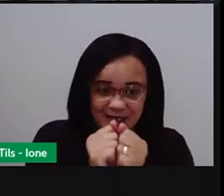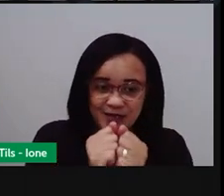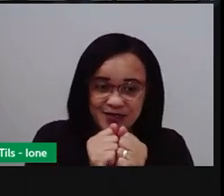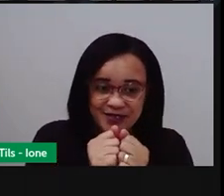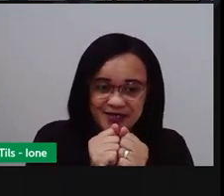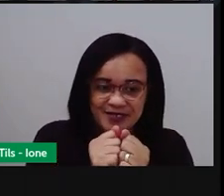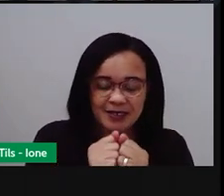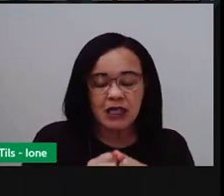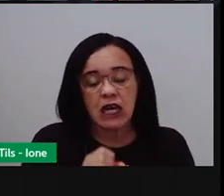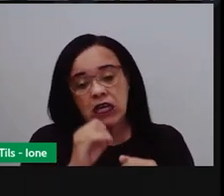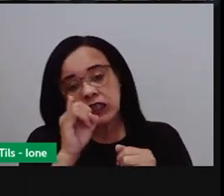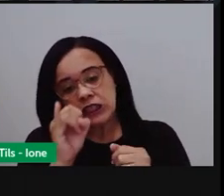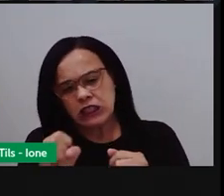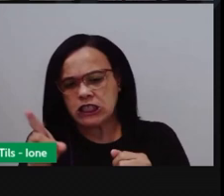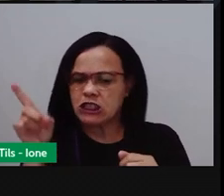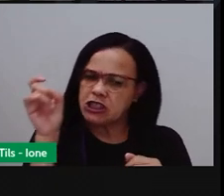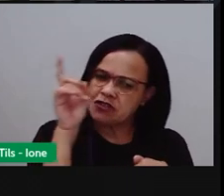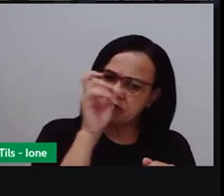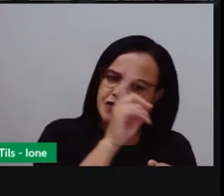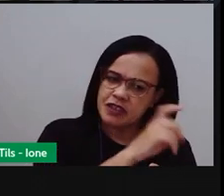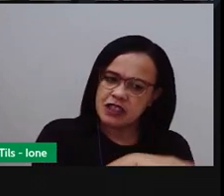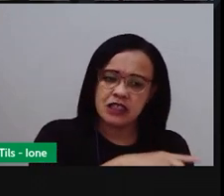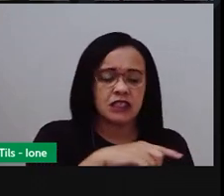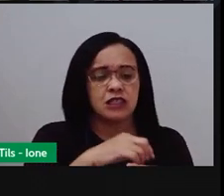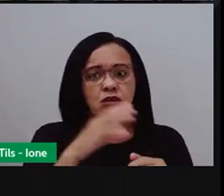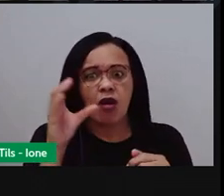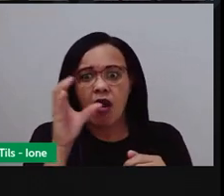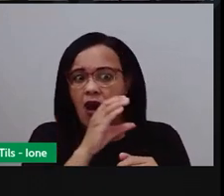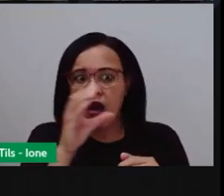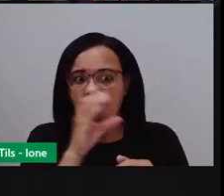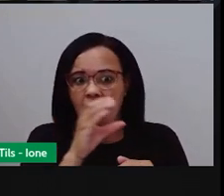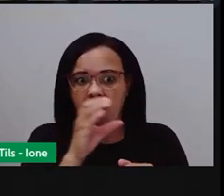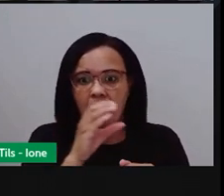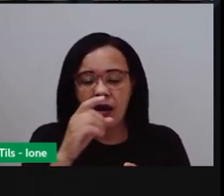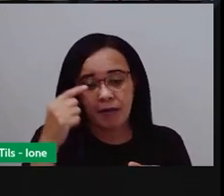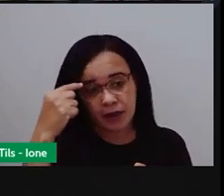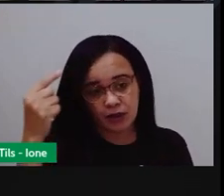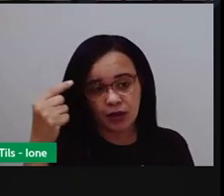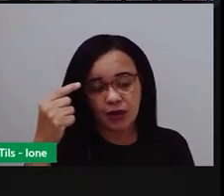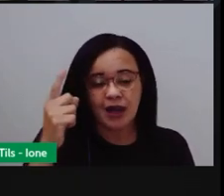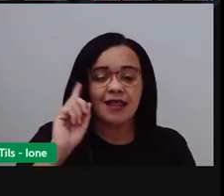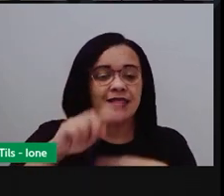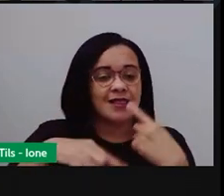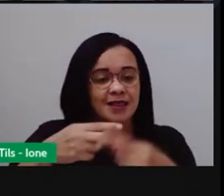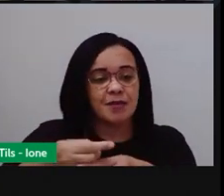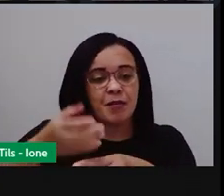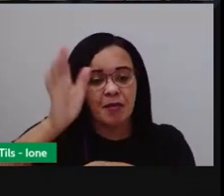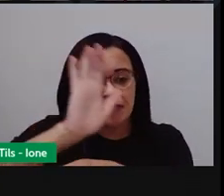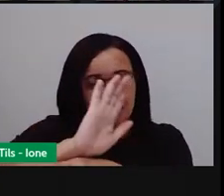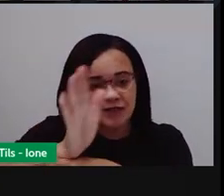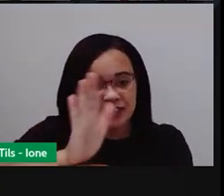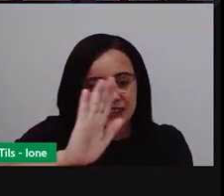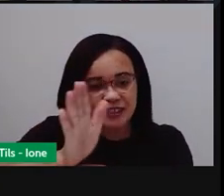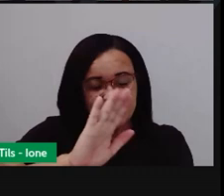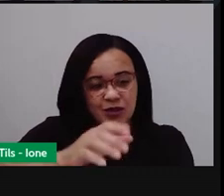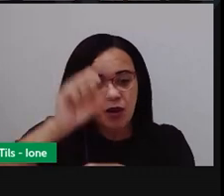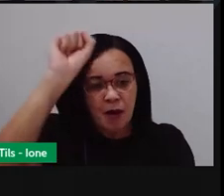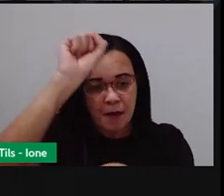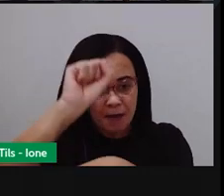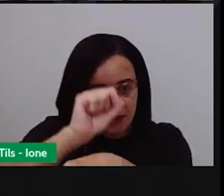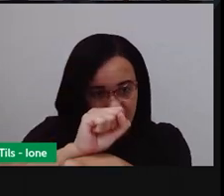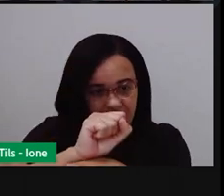Se você tiver dificuldade, achar que tá indo muito rápido, você pode pausar a